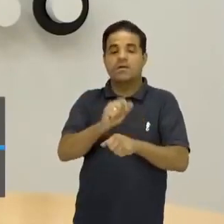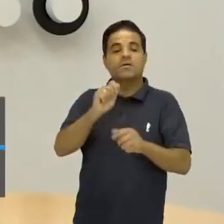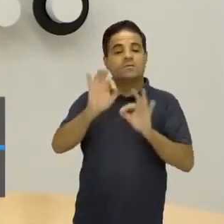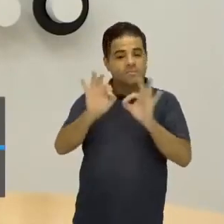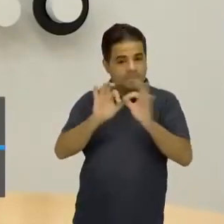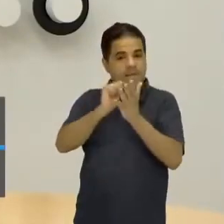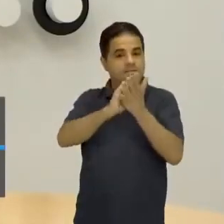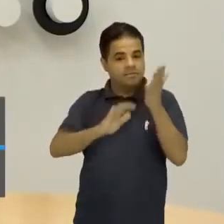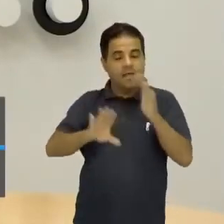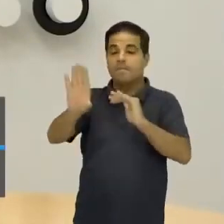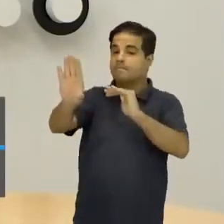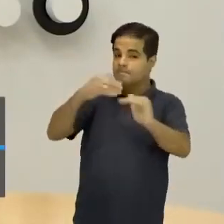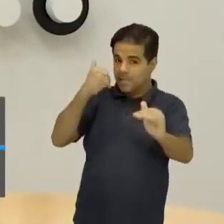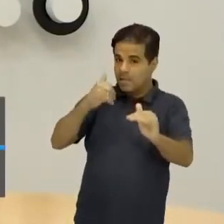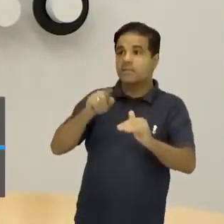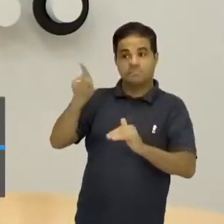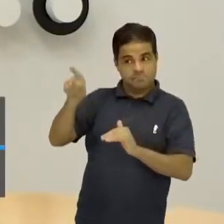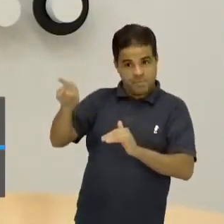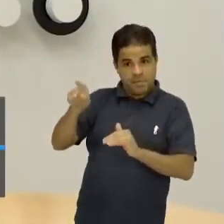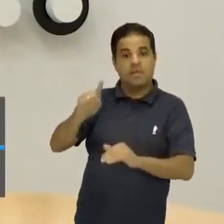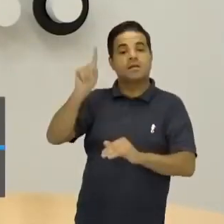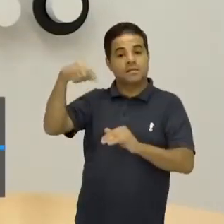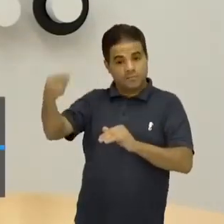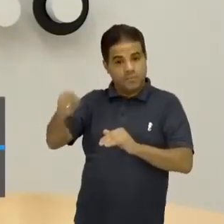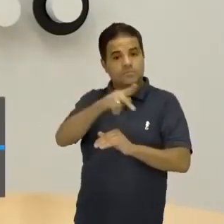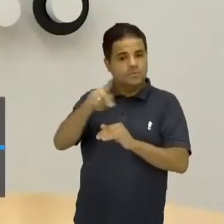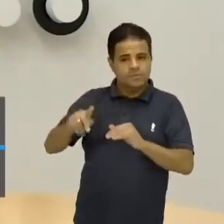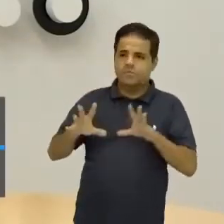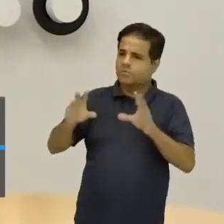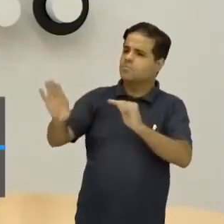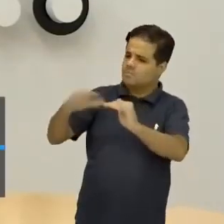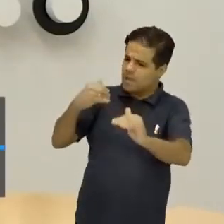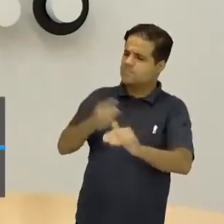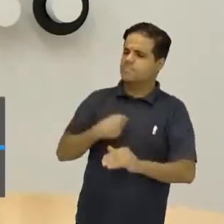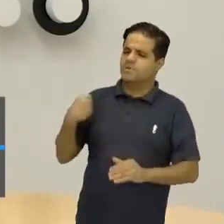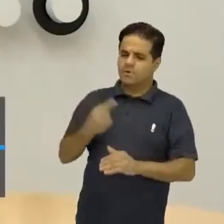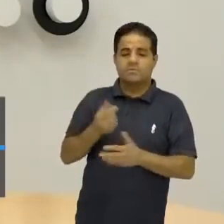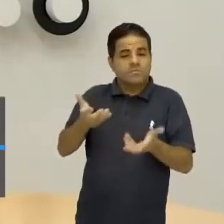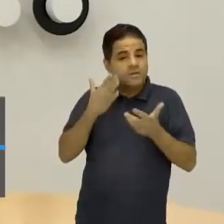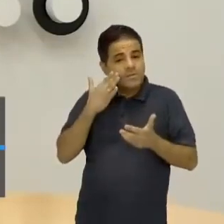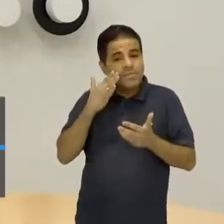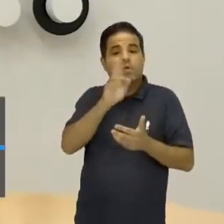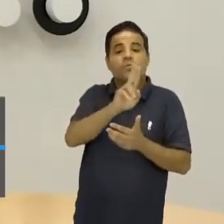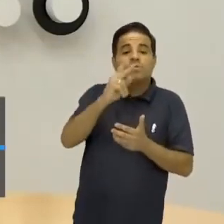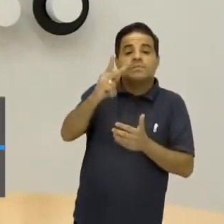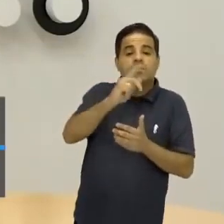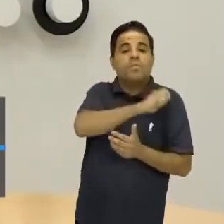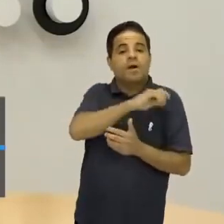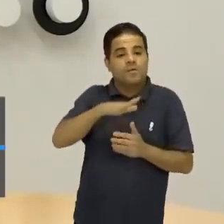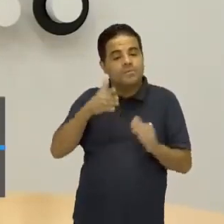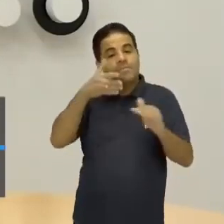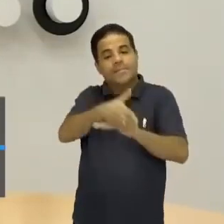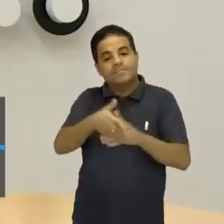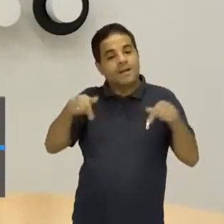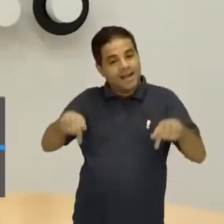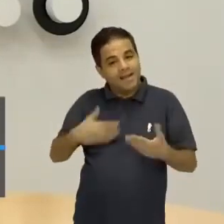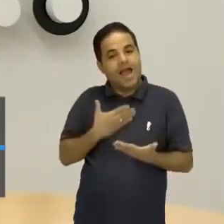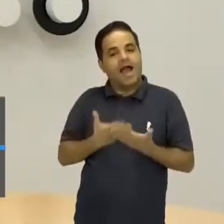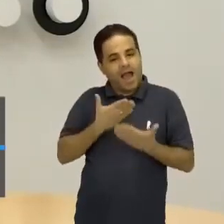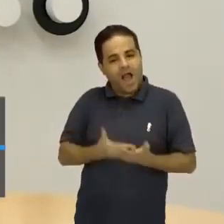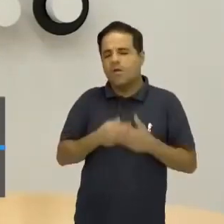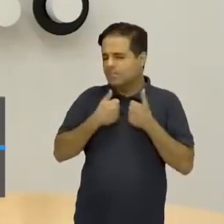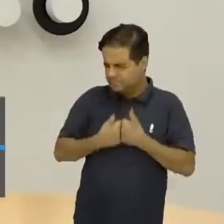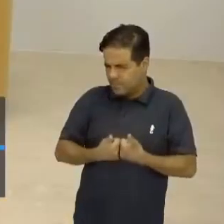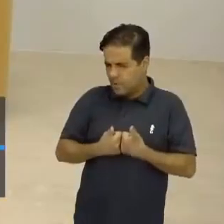atividade, manda a resposta para ele e vocês, professores, passem pra gente. Eu quero saber o nome do seu aluno que está participando da nossa aula, tá